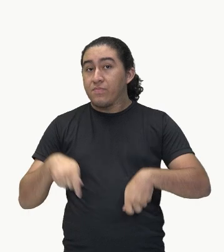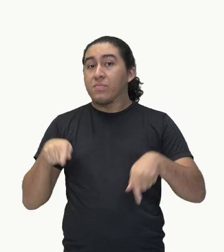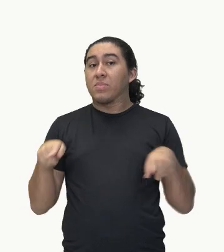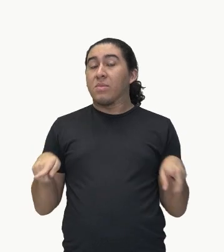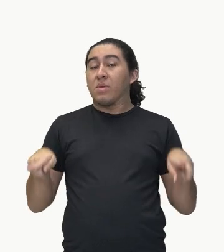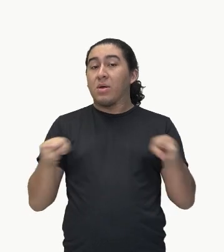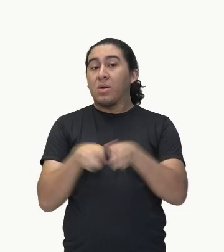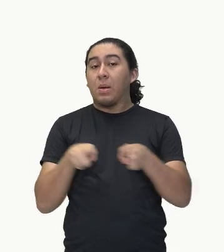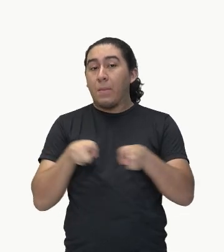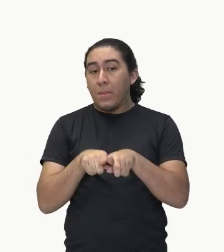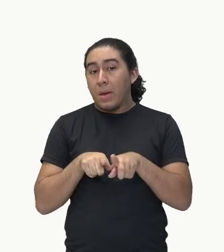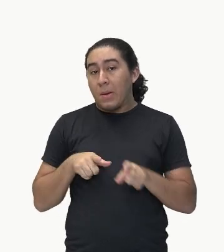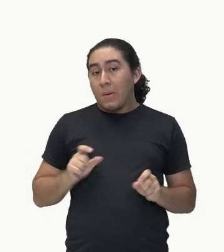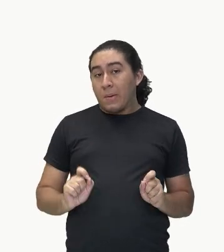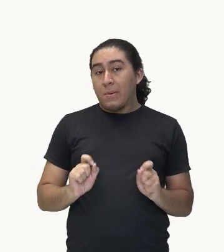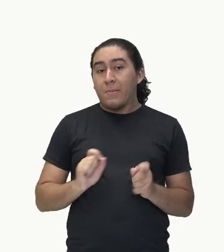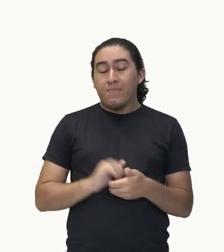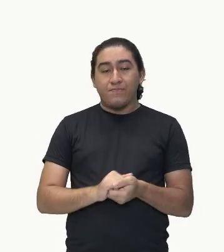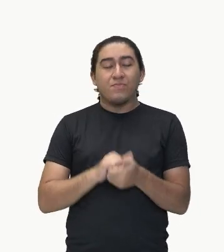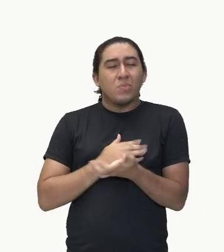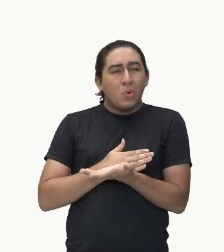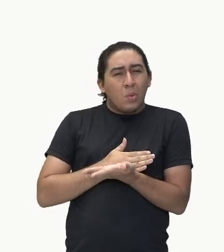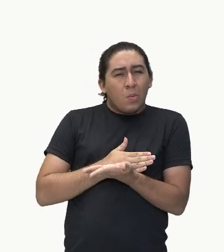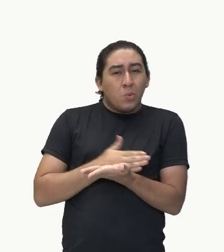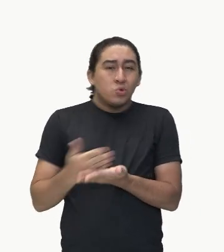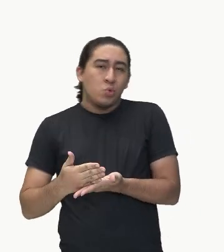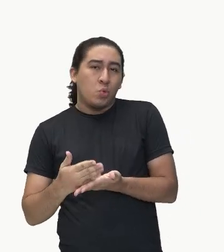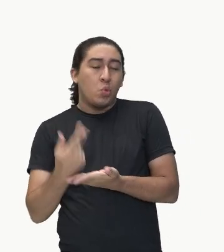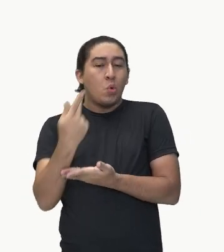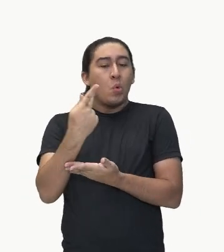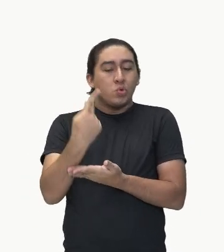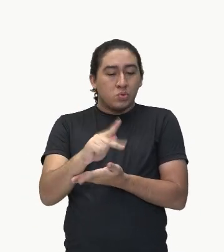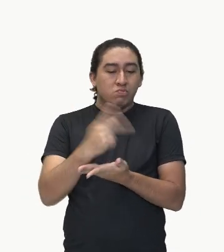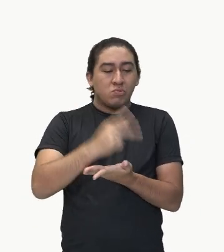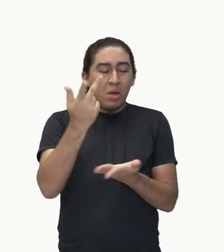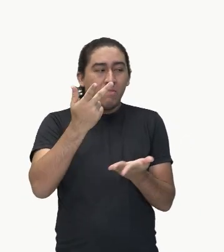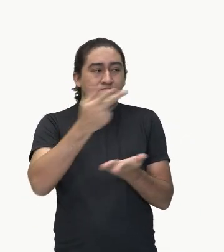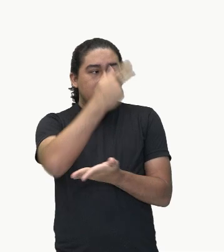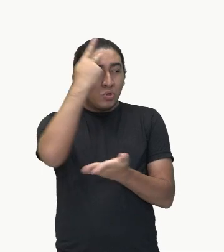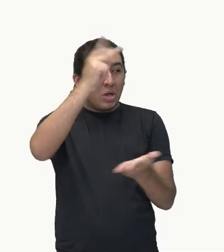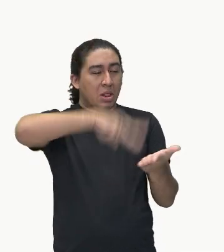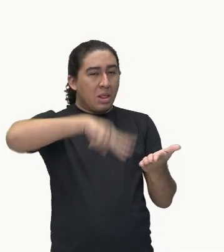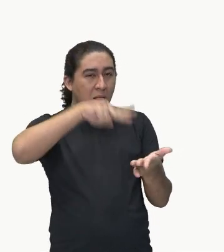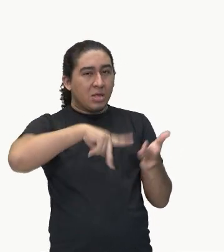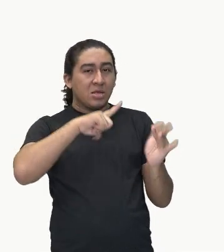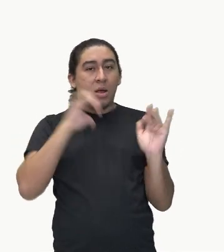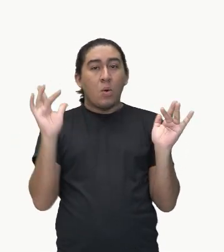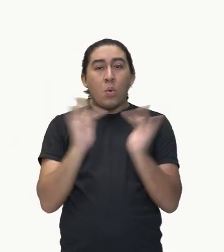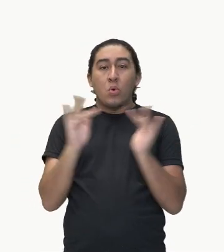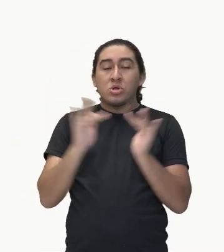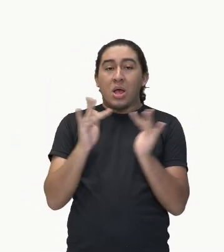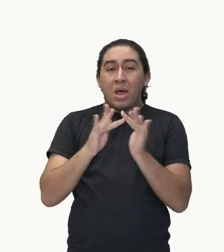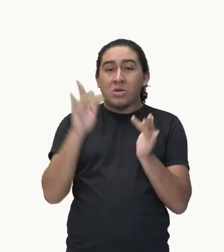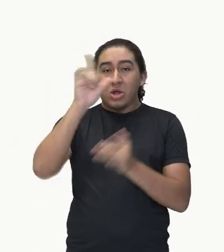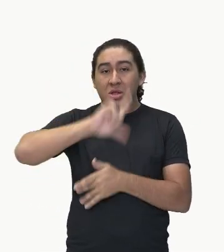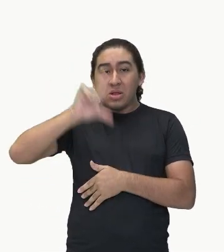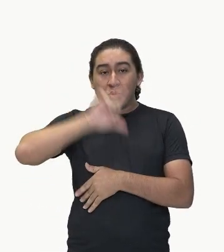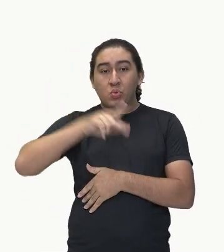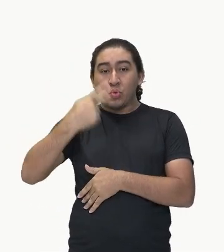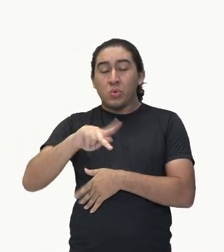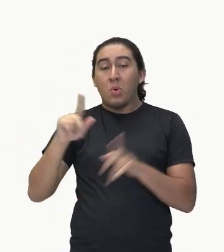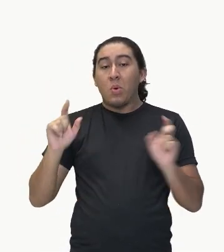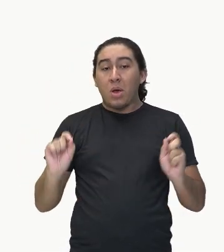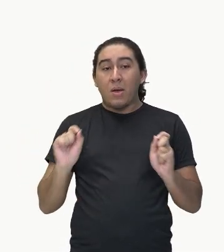que brindou, vamos dizer assim, aos seus leitores, as pessoas que tiveram contato com a sua obra, com